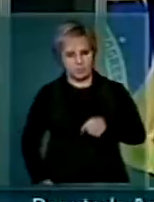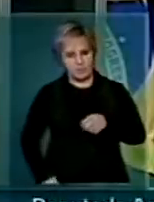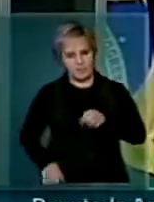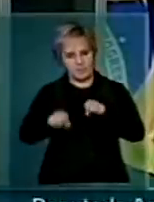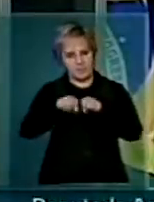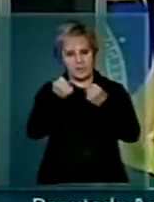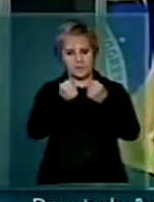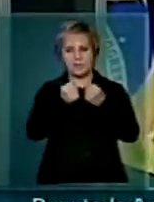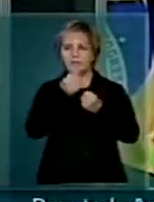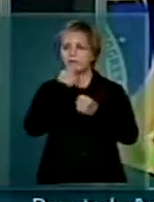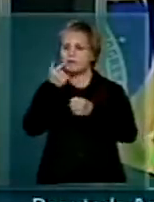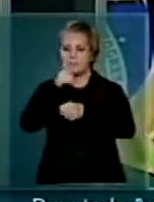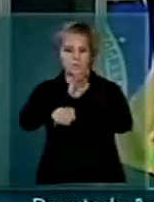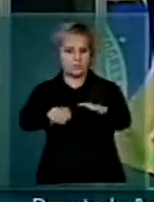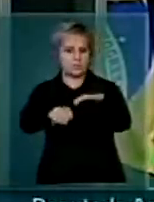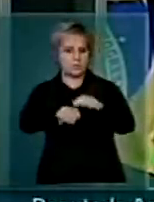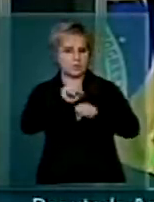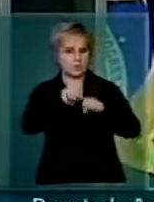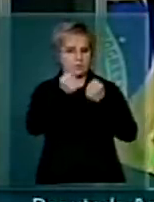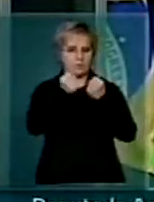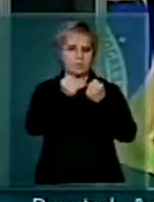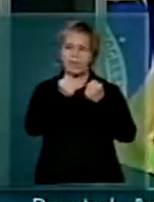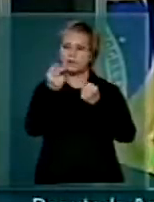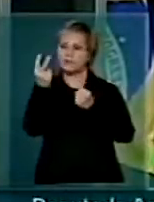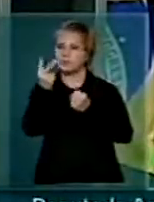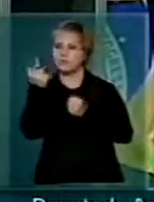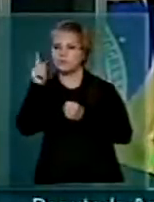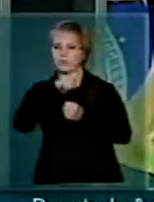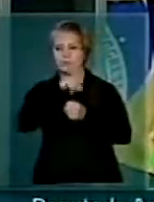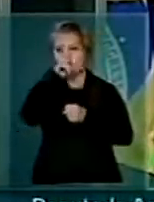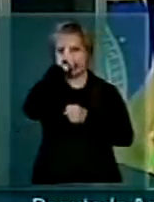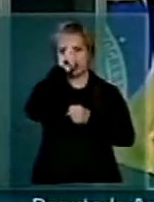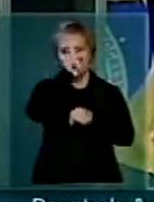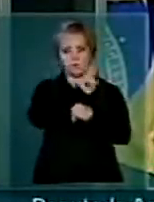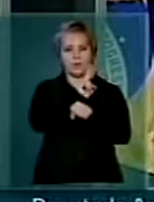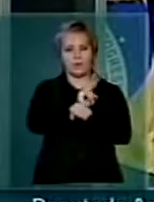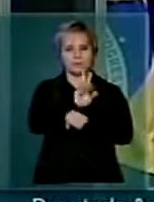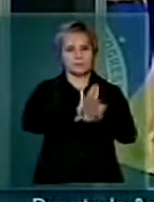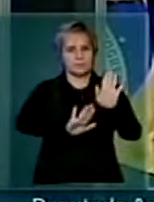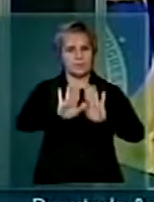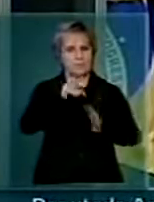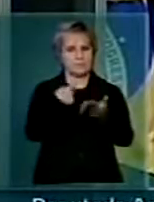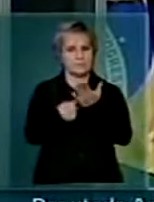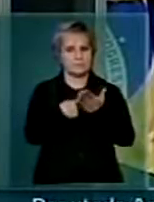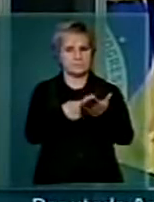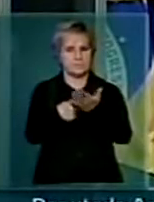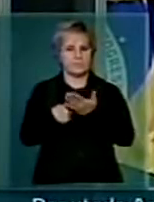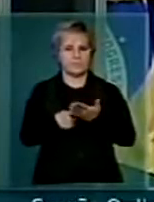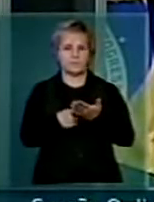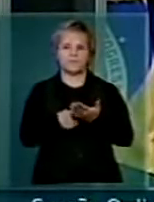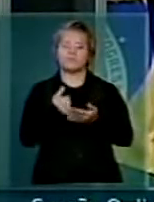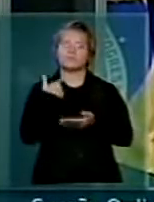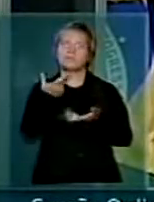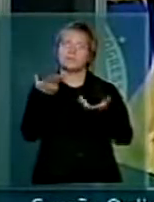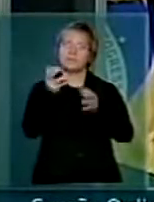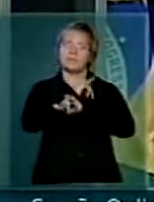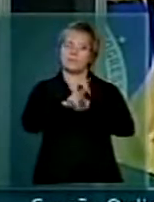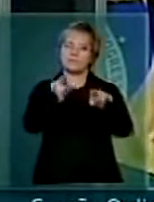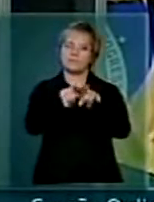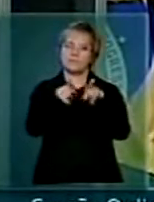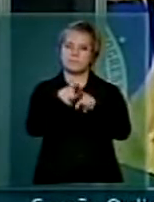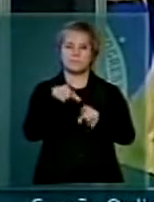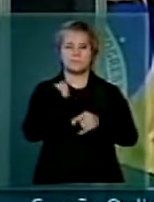braço, e Leonardo, da Bahia, que estão internados em situação de risco. Então, nós queremos apresentar aqui também